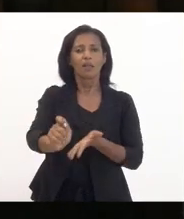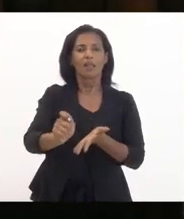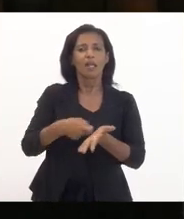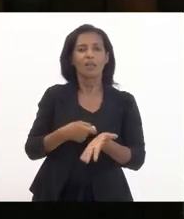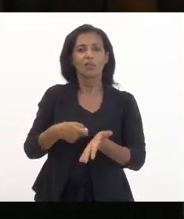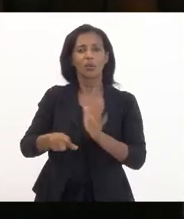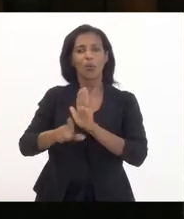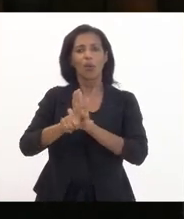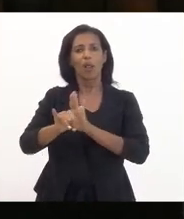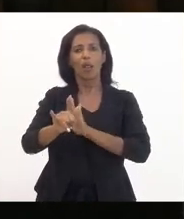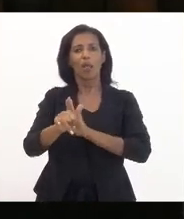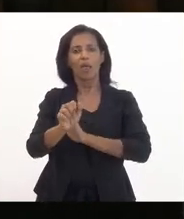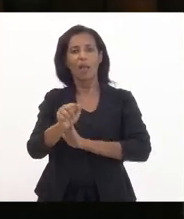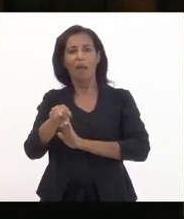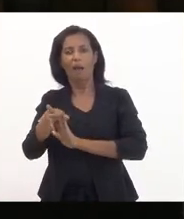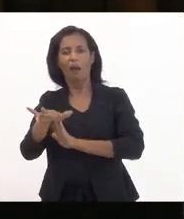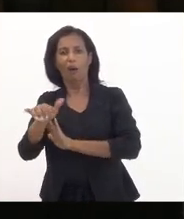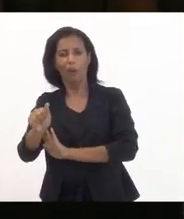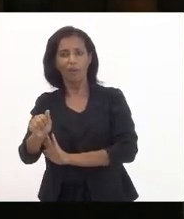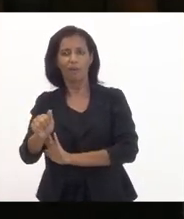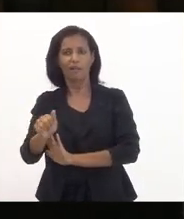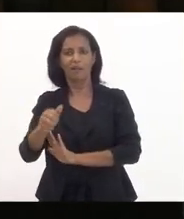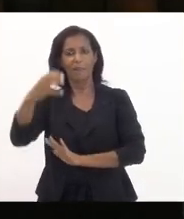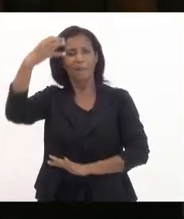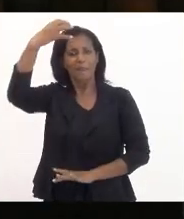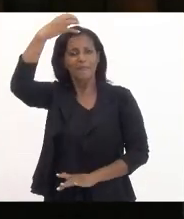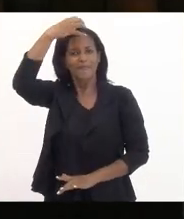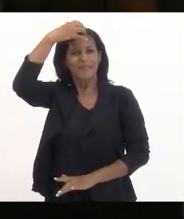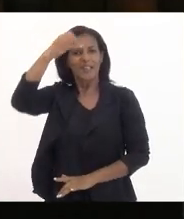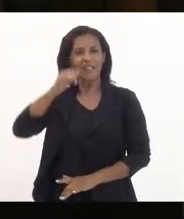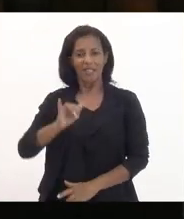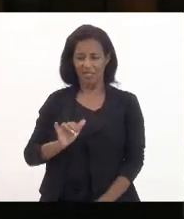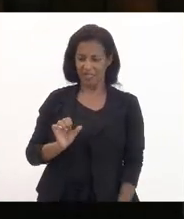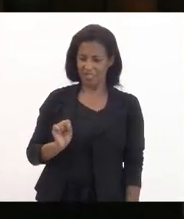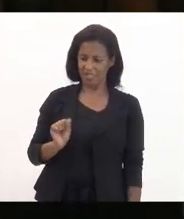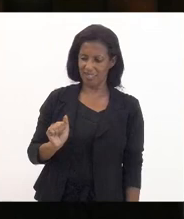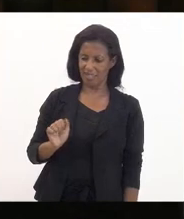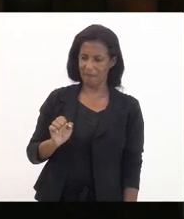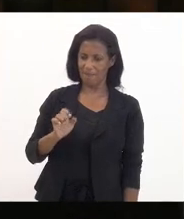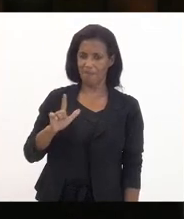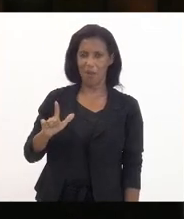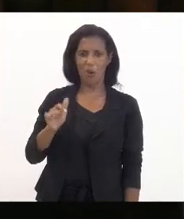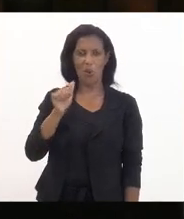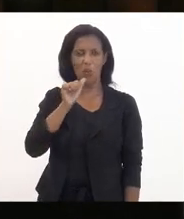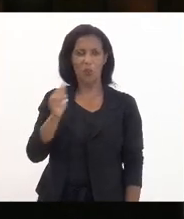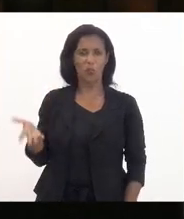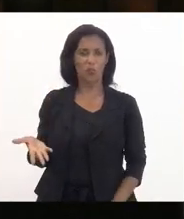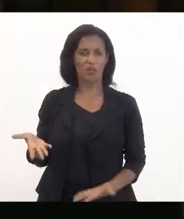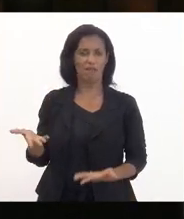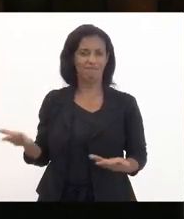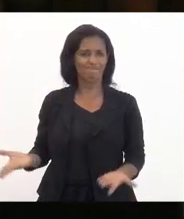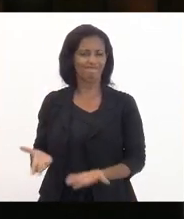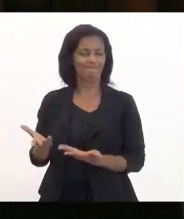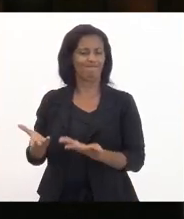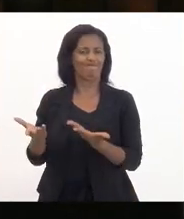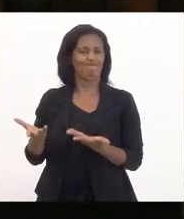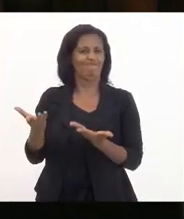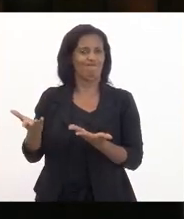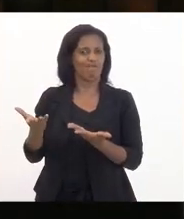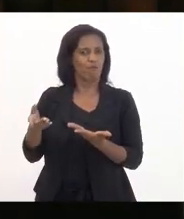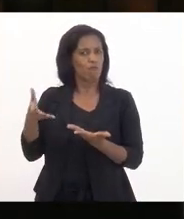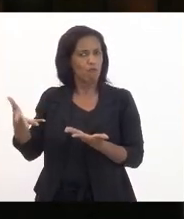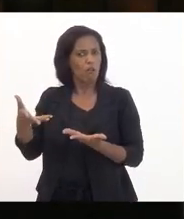Áurea, que é Princesa Isabel, uma mulher valorosa, uma mulher que é